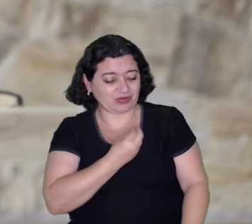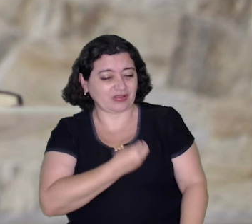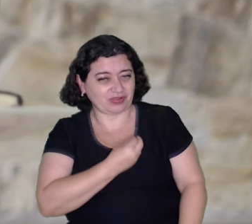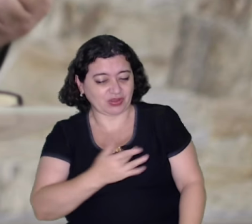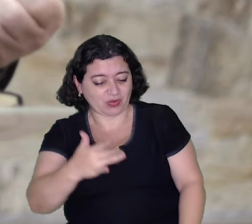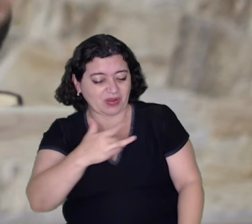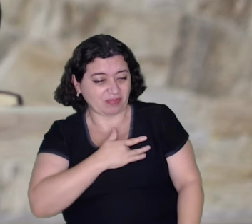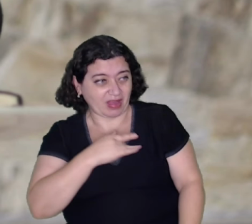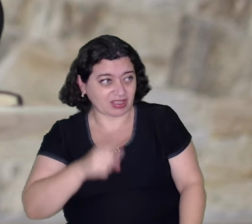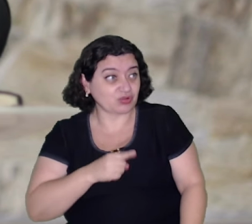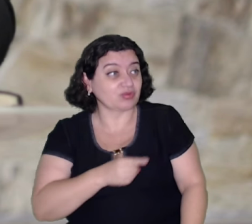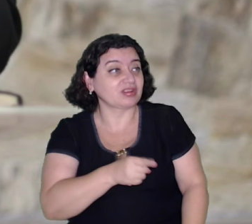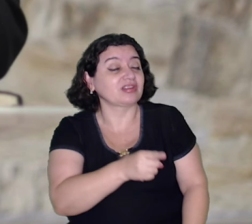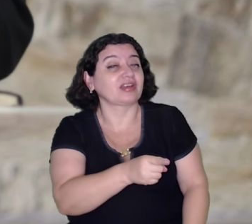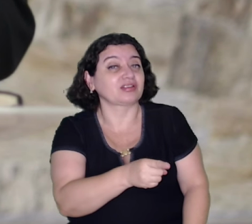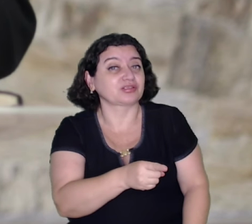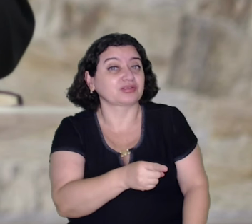impacto eterno,